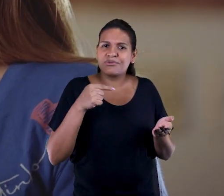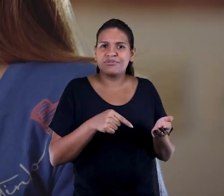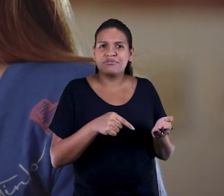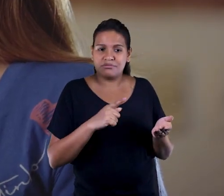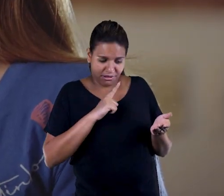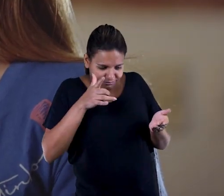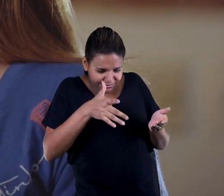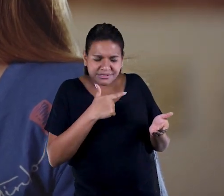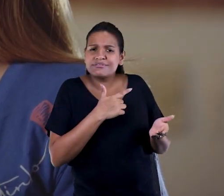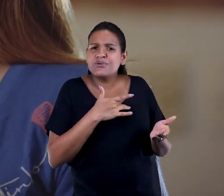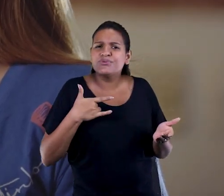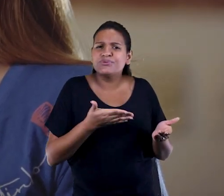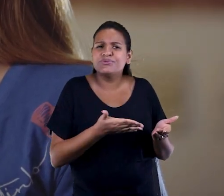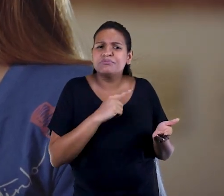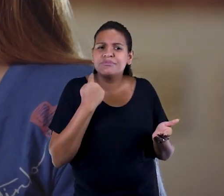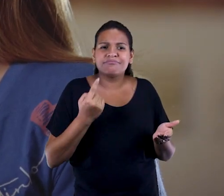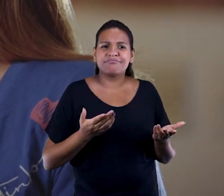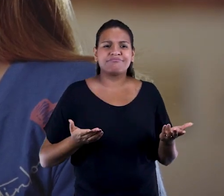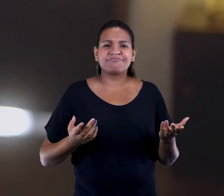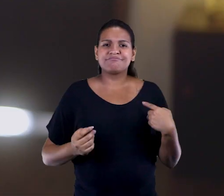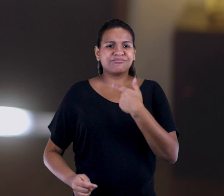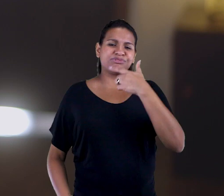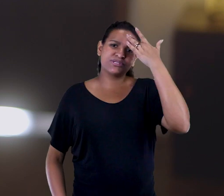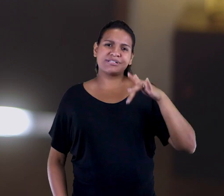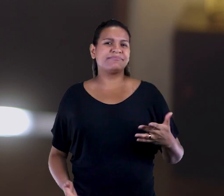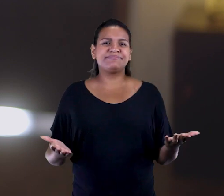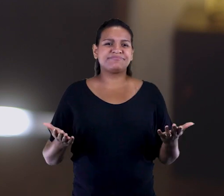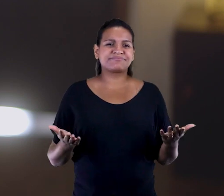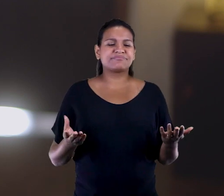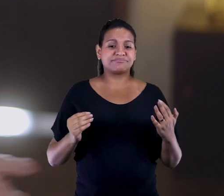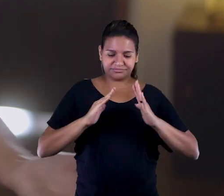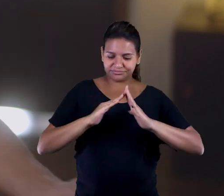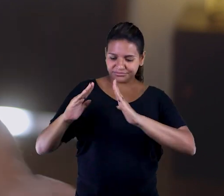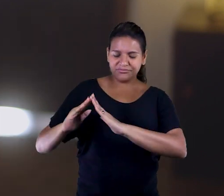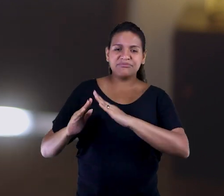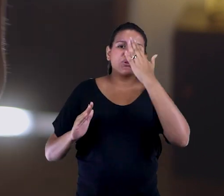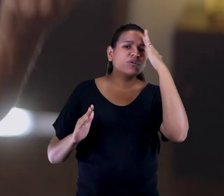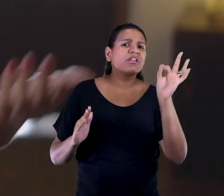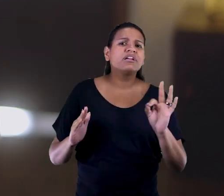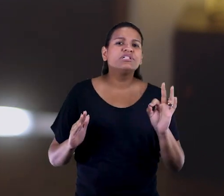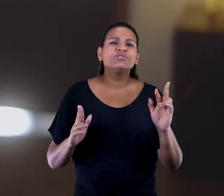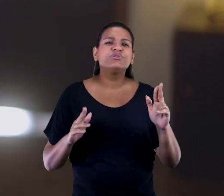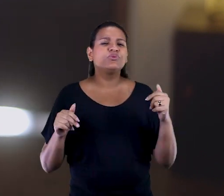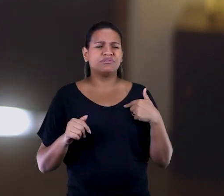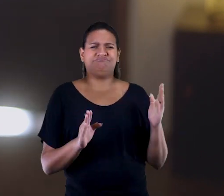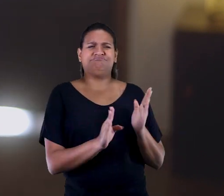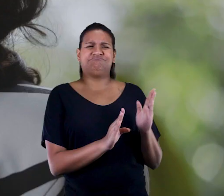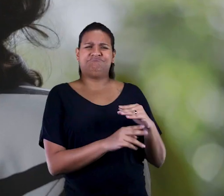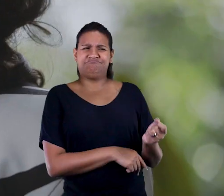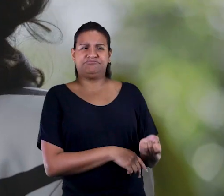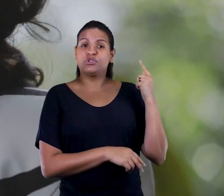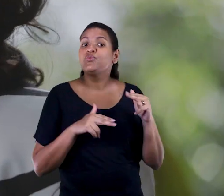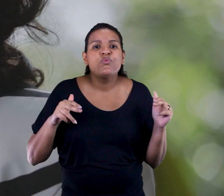saíam na rua e viam a gente mexendo nos gatos e assim, não conseguiam entender que... Imagina, eles eram vizinhos há 20 anos dela e nunca